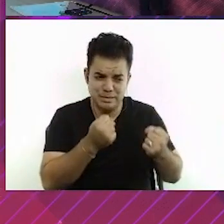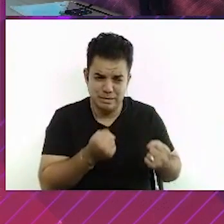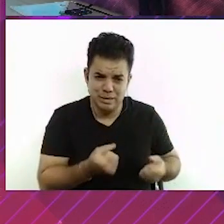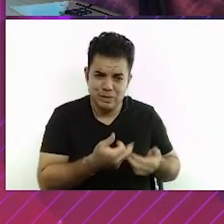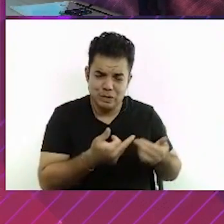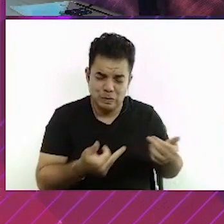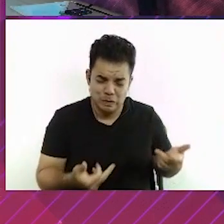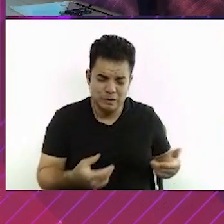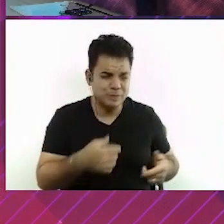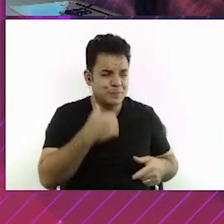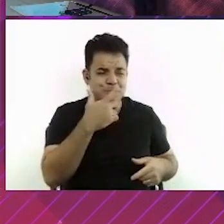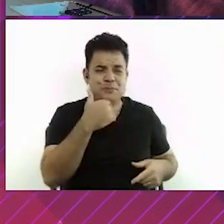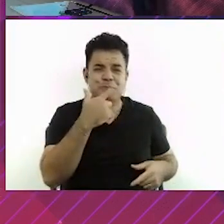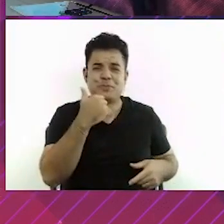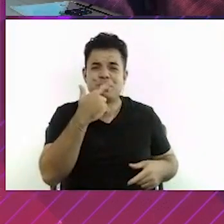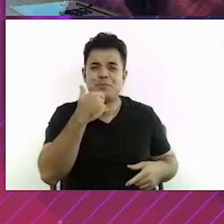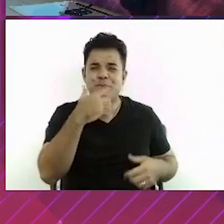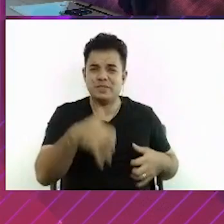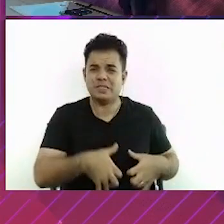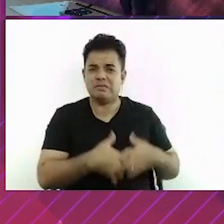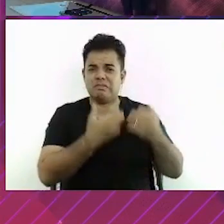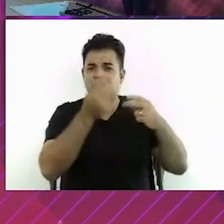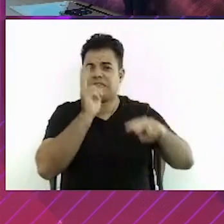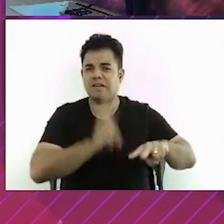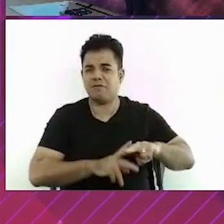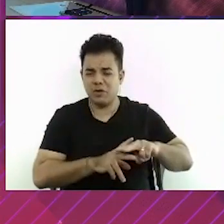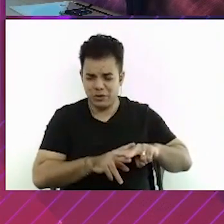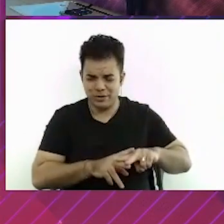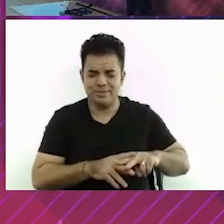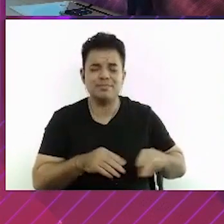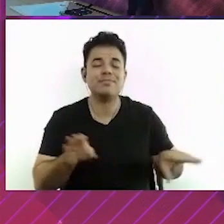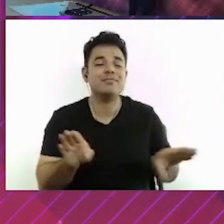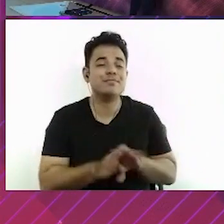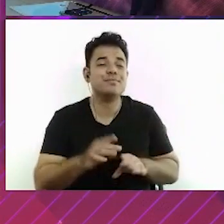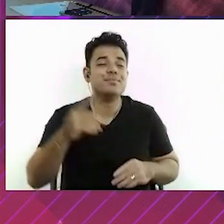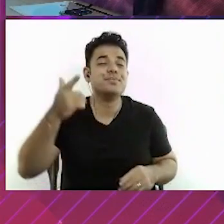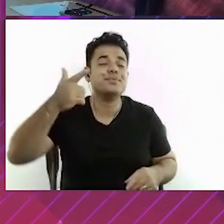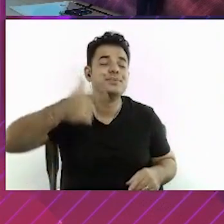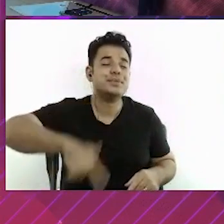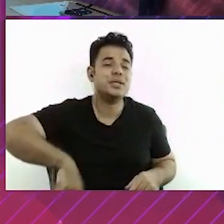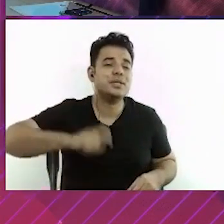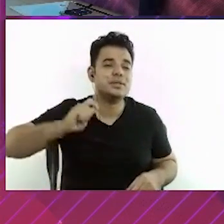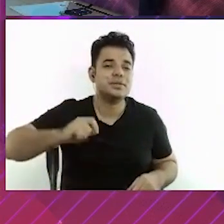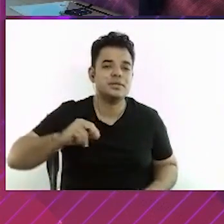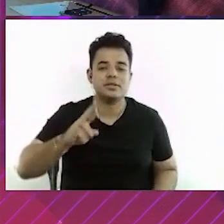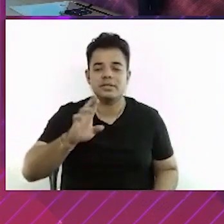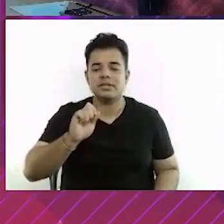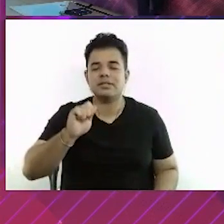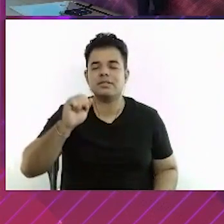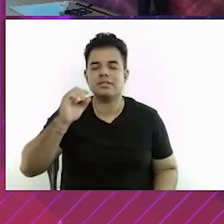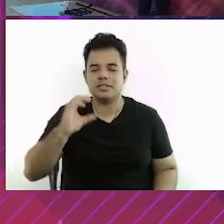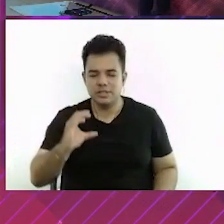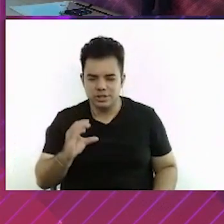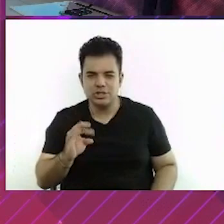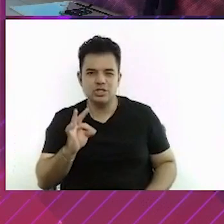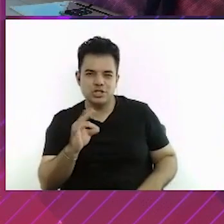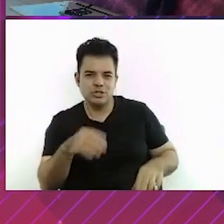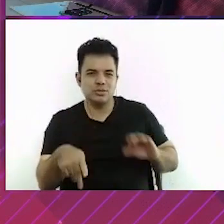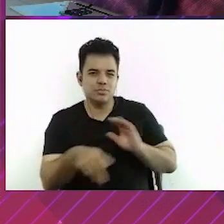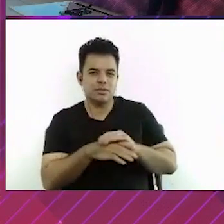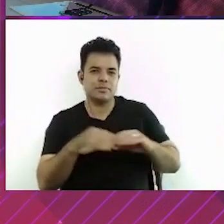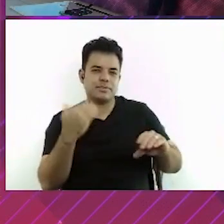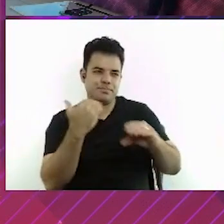e não consegue. E ainda tem uma situação que é o seguinte. Quando o Rapid entrega a mensagem, ele vai